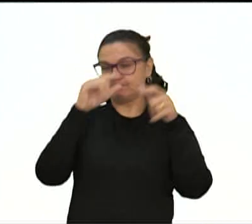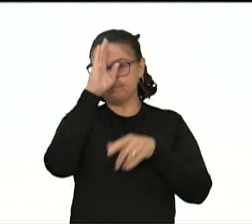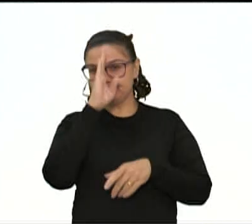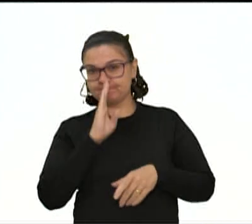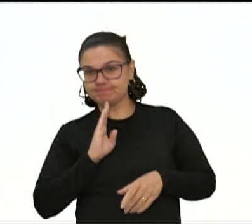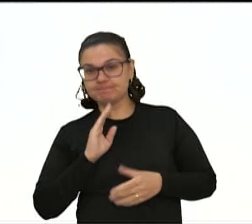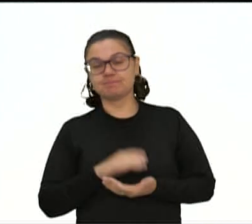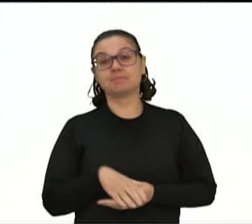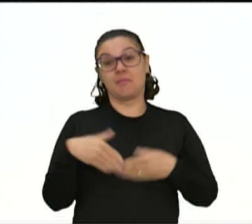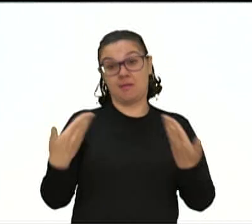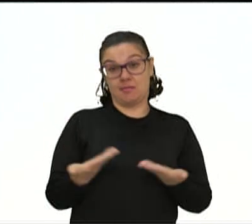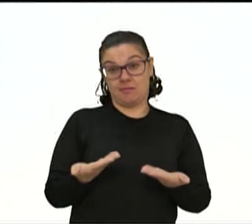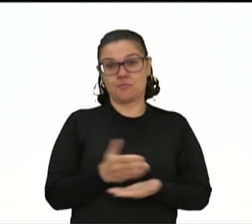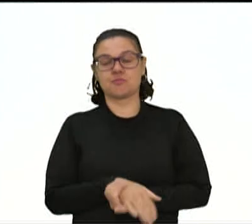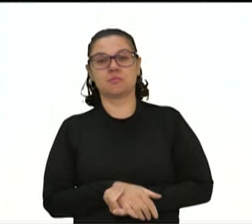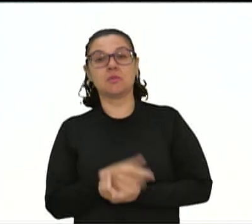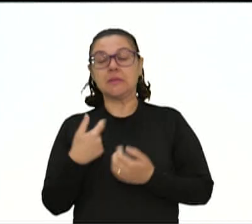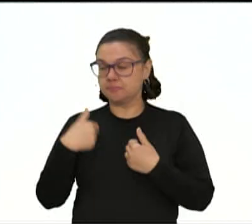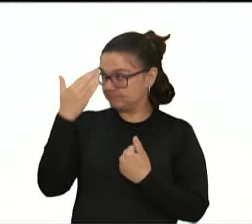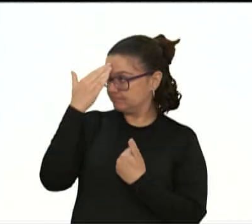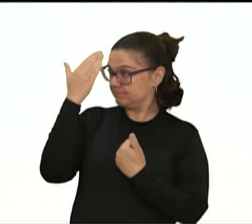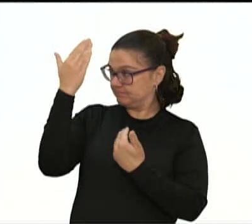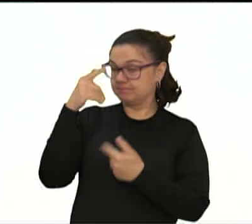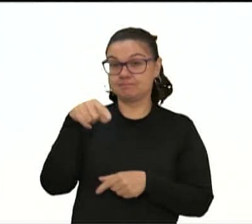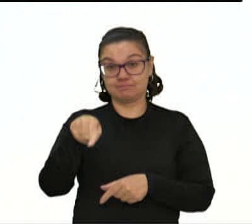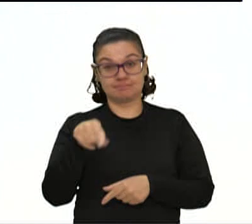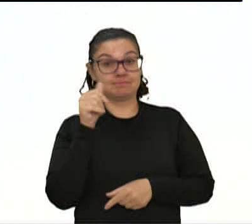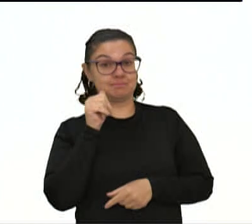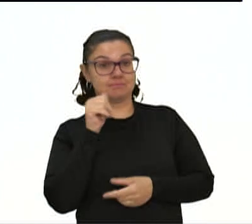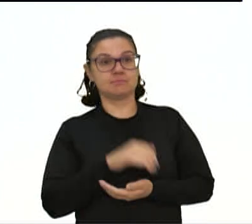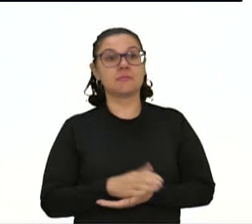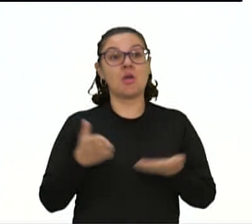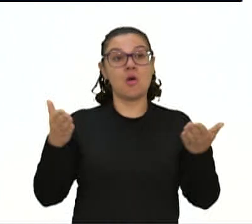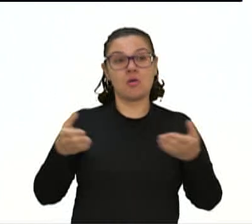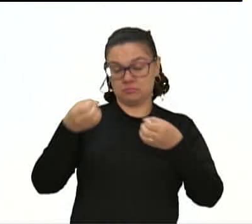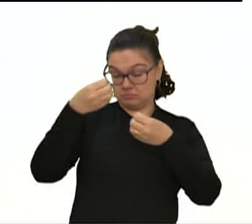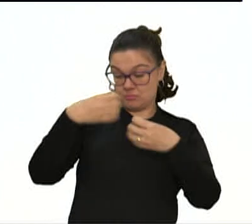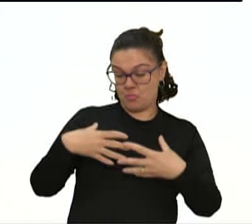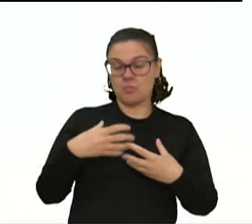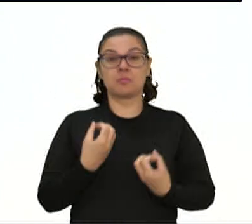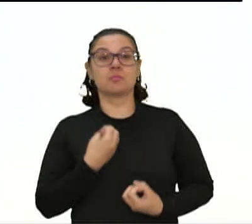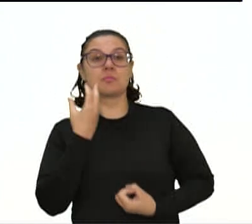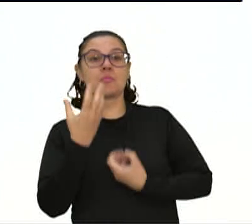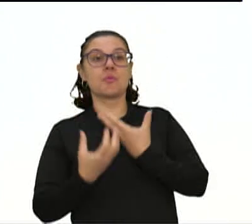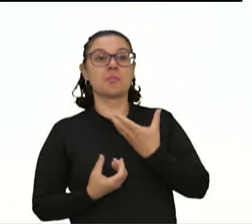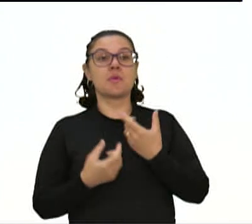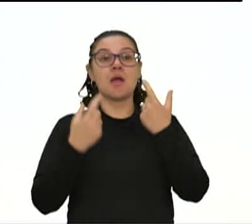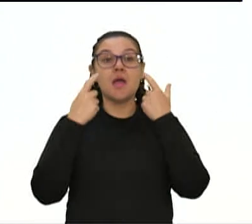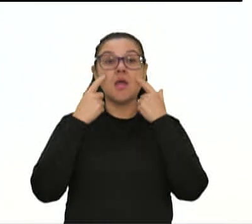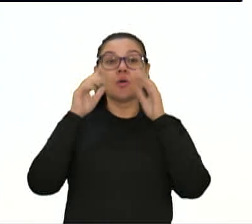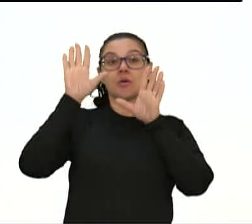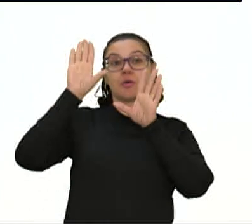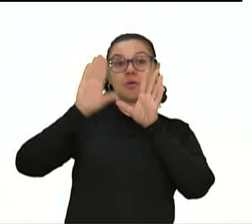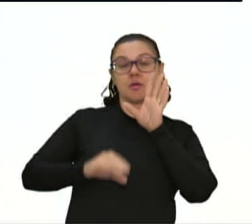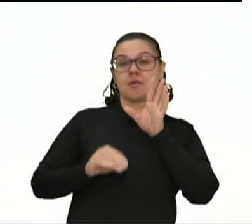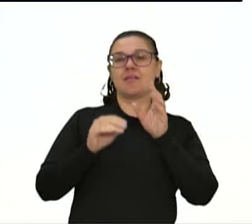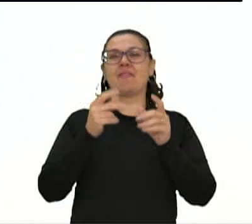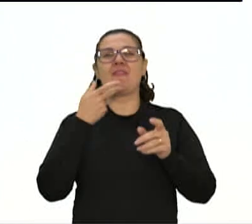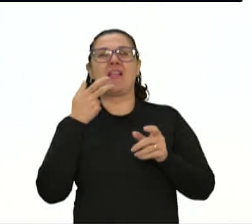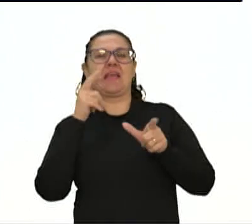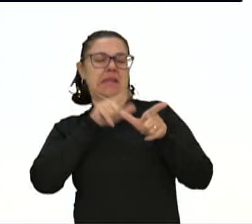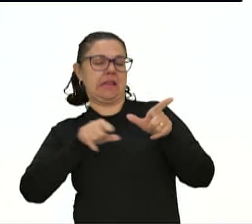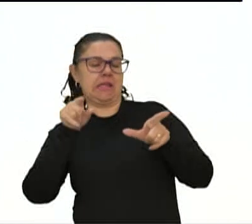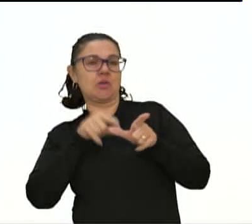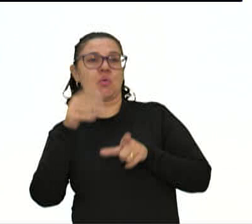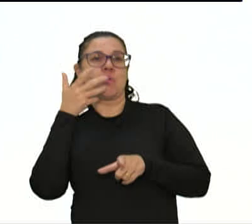gratuita, como ainda é hoje. Devemos isso a ela. Bom, trouxe para vocês aqui um poema, eu quero desmistificar a ideia de que